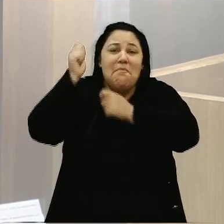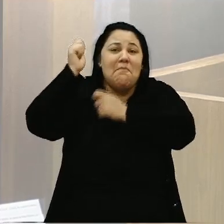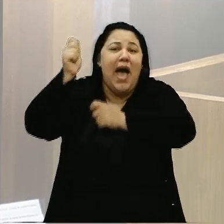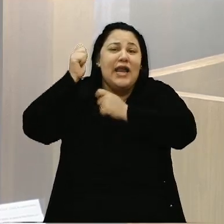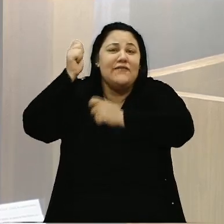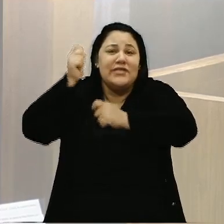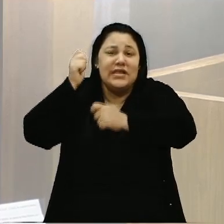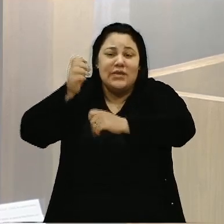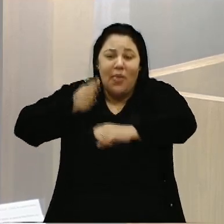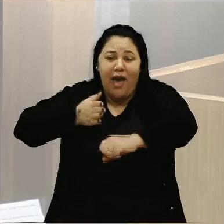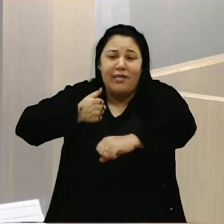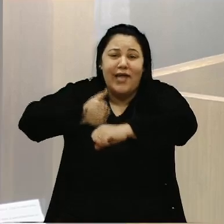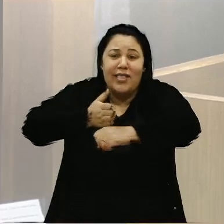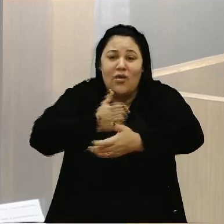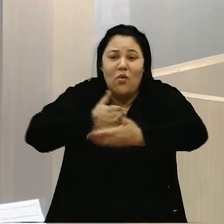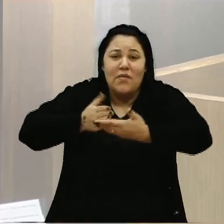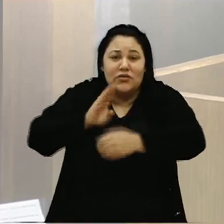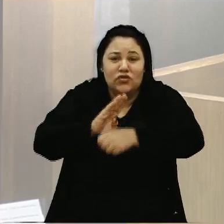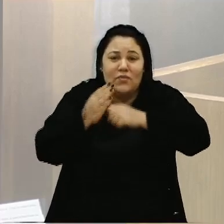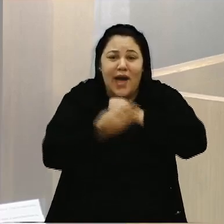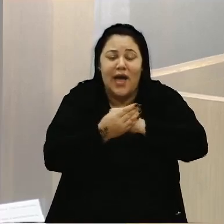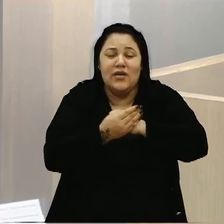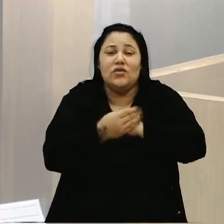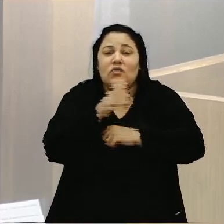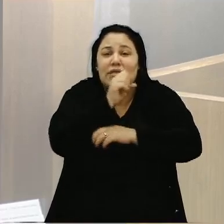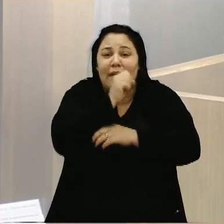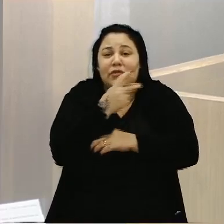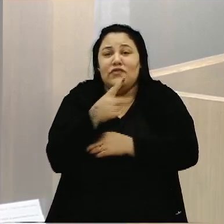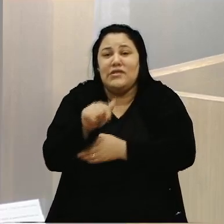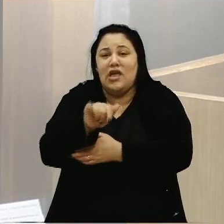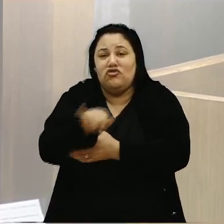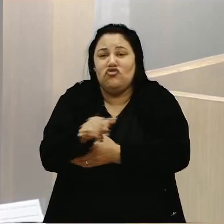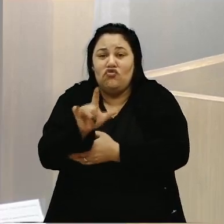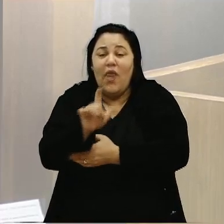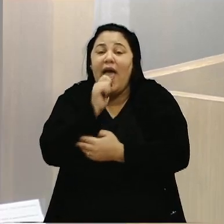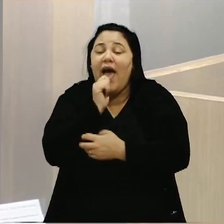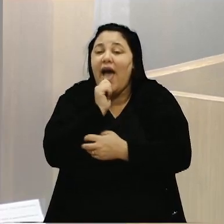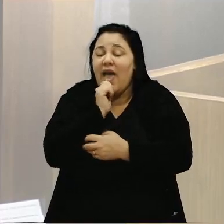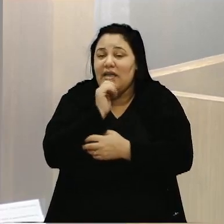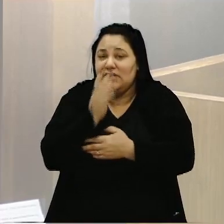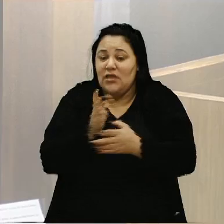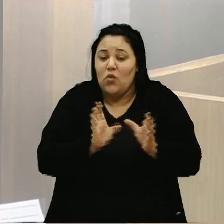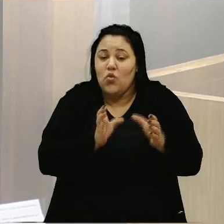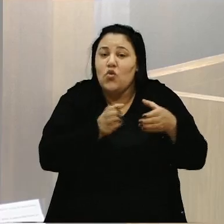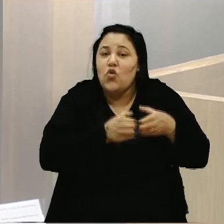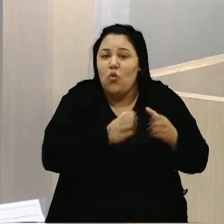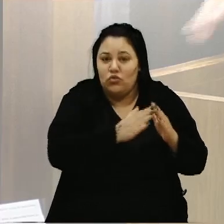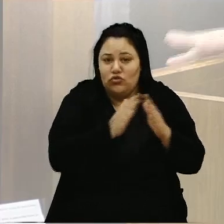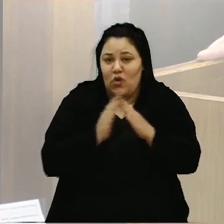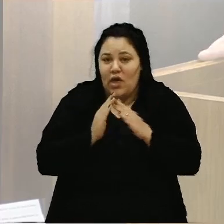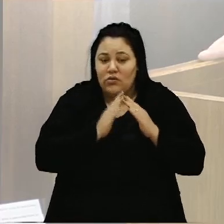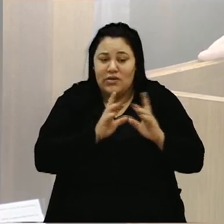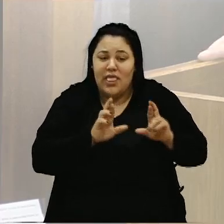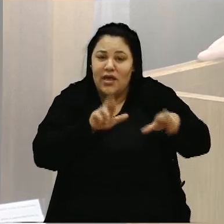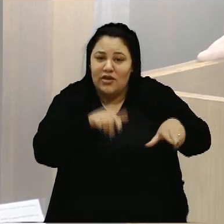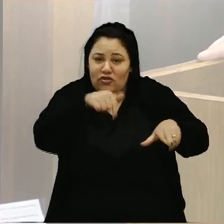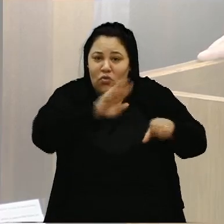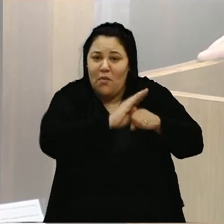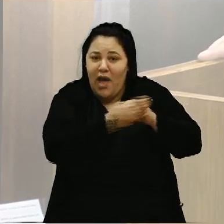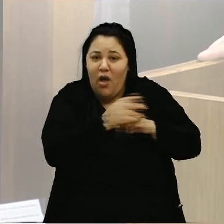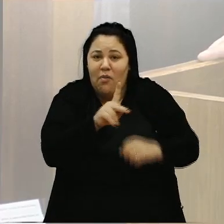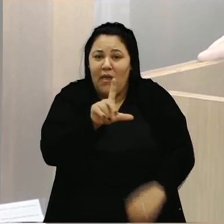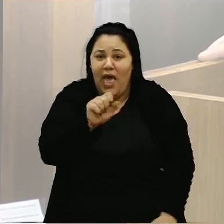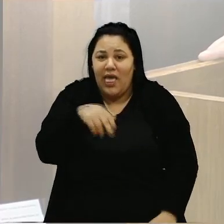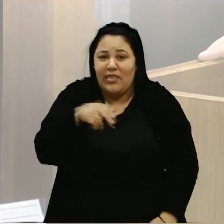último sábado, dia 27 de julho. Ainda, uma comitiva de moradores da região Planalto